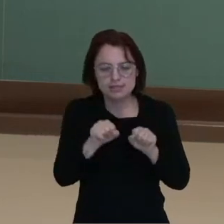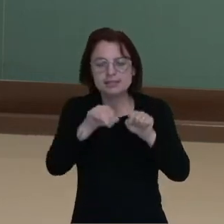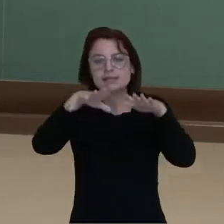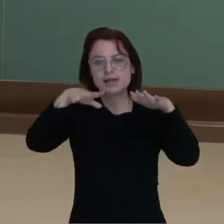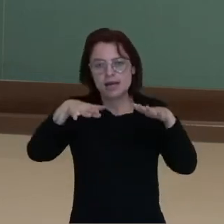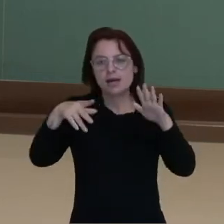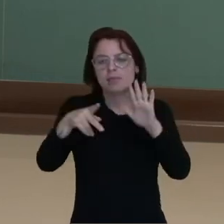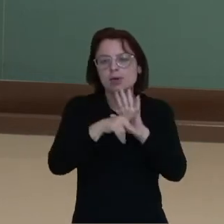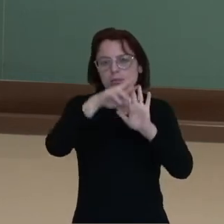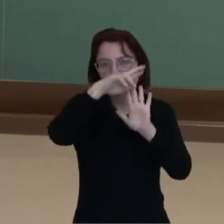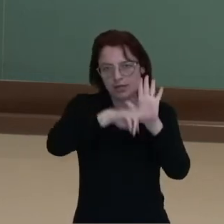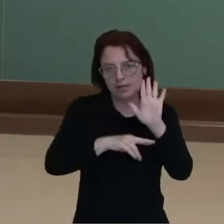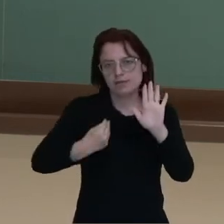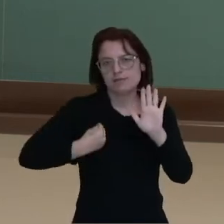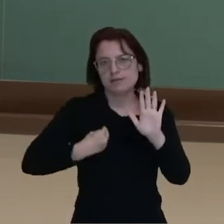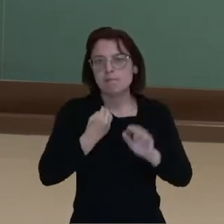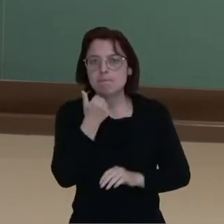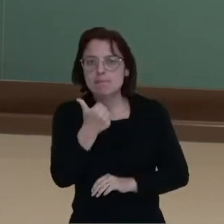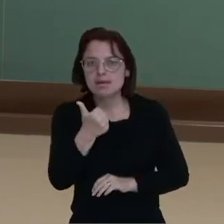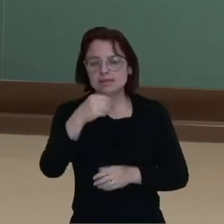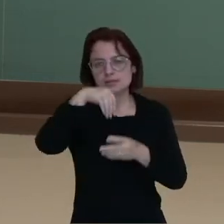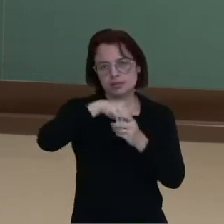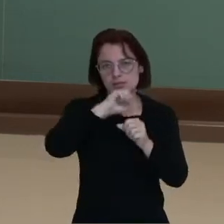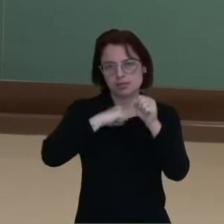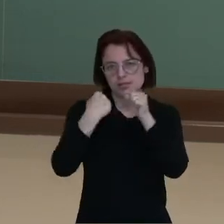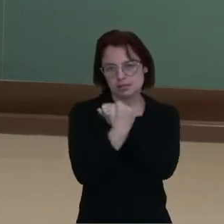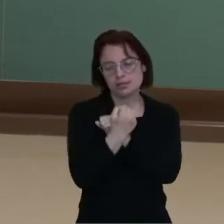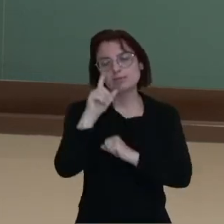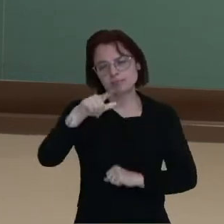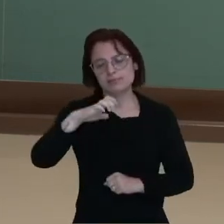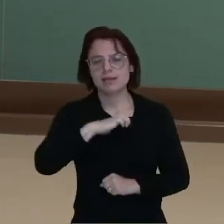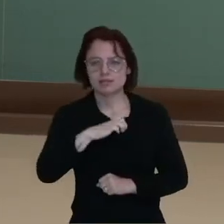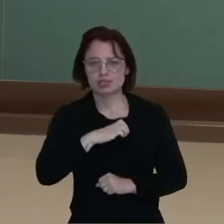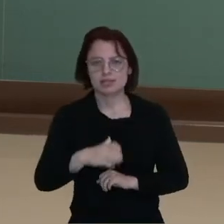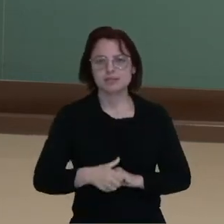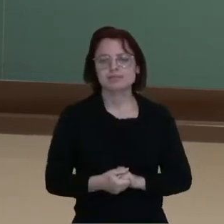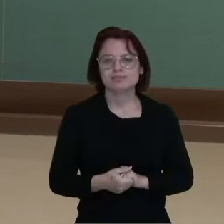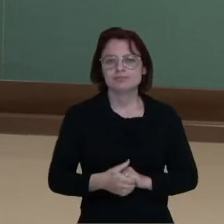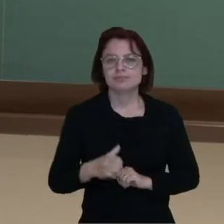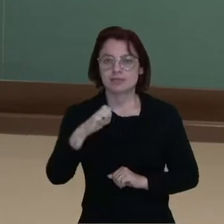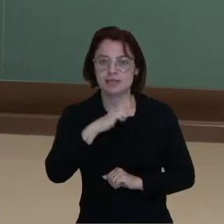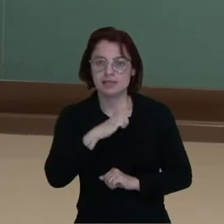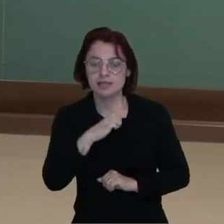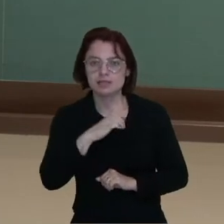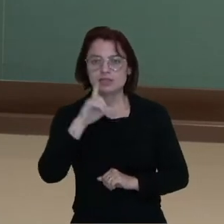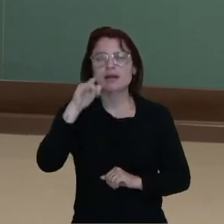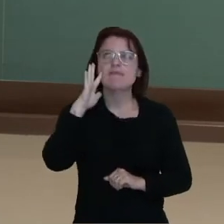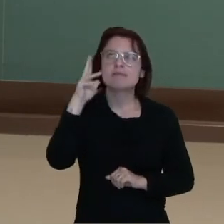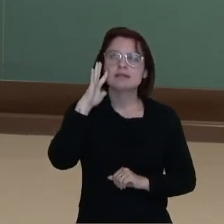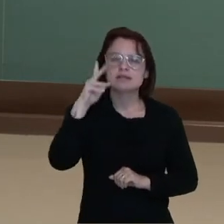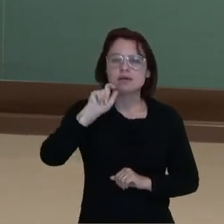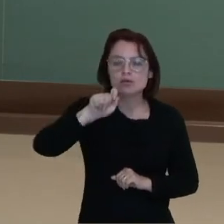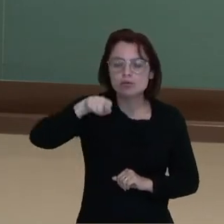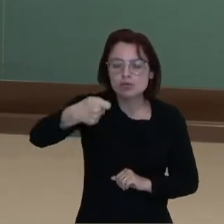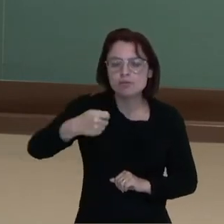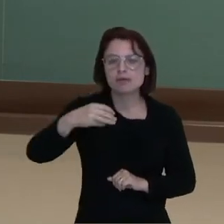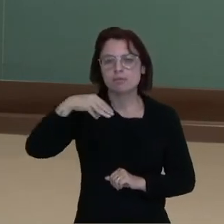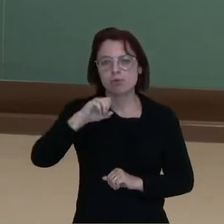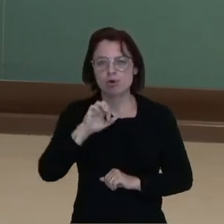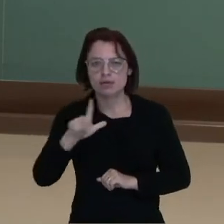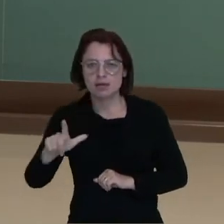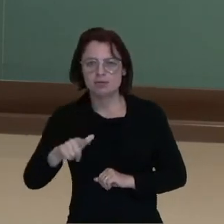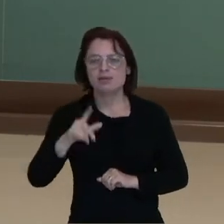para viver bem em sociedade. E é isso que é a ética, né? A ética é a reflexão sobre a moralidade,